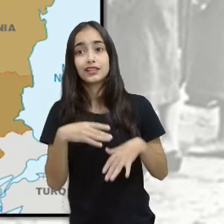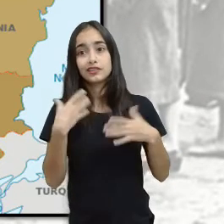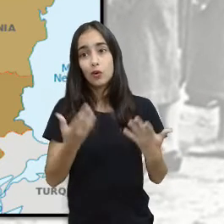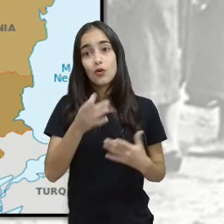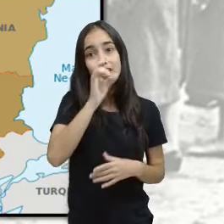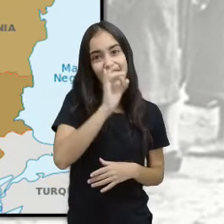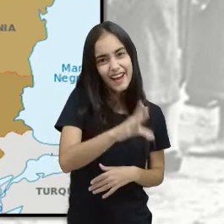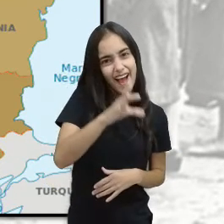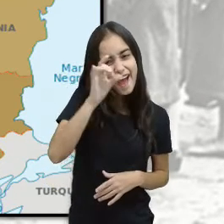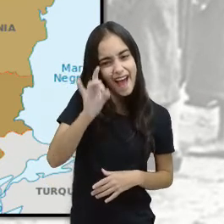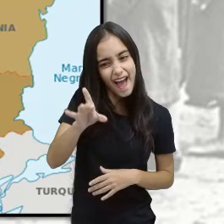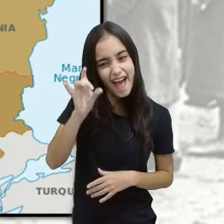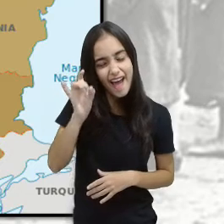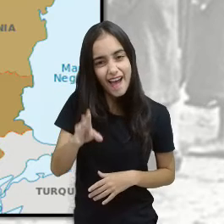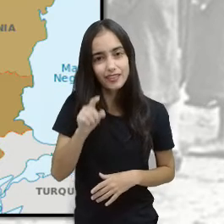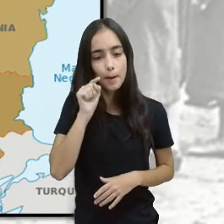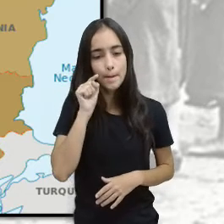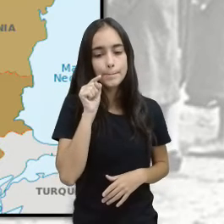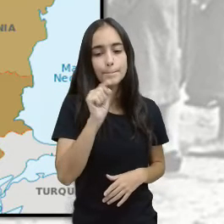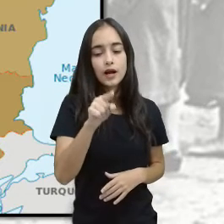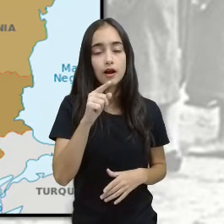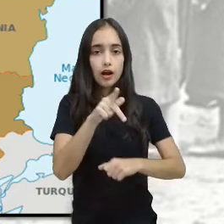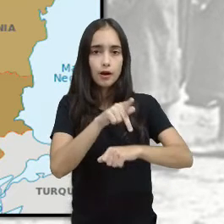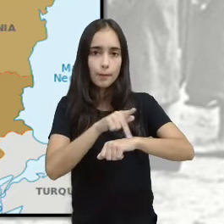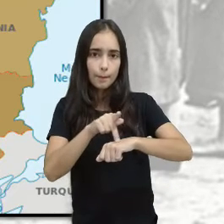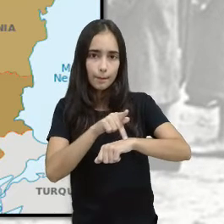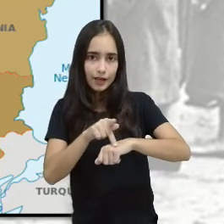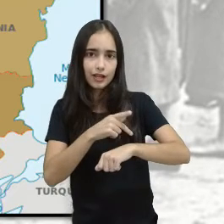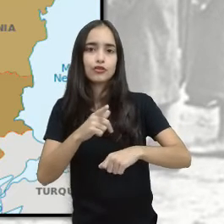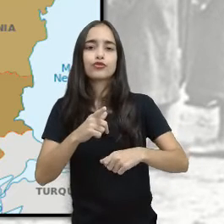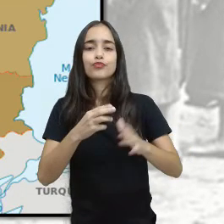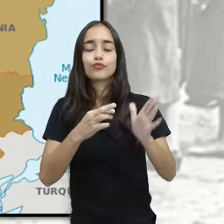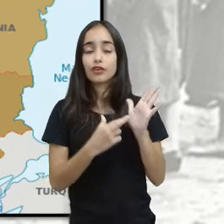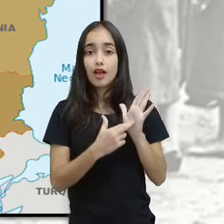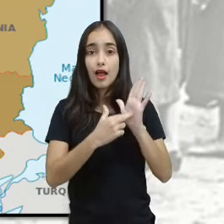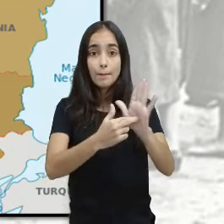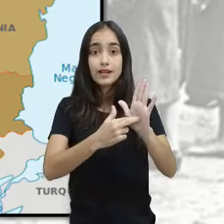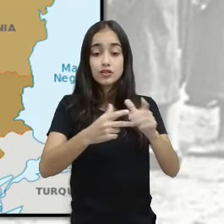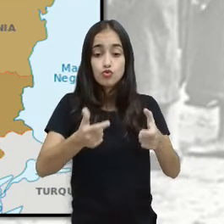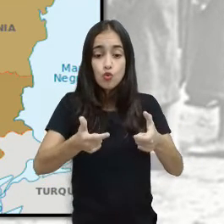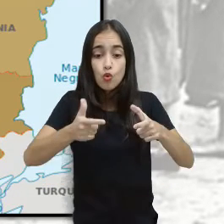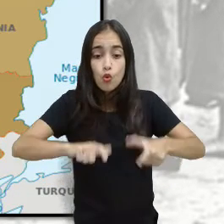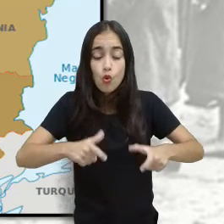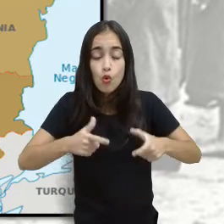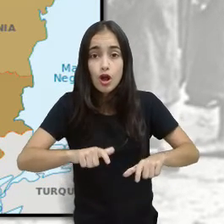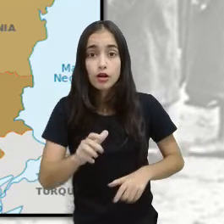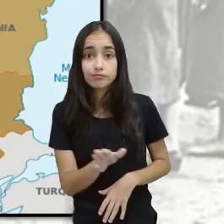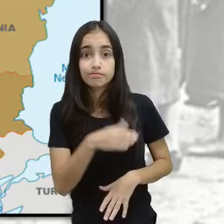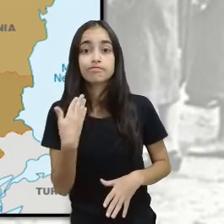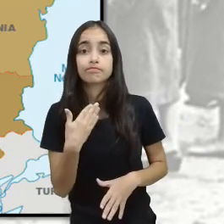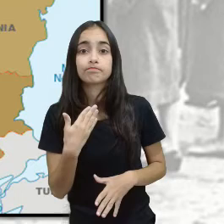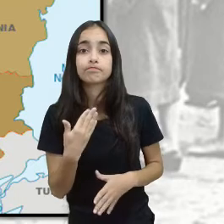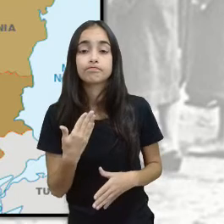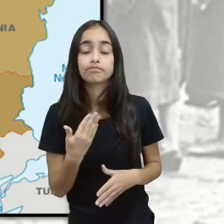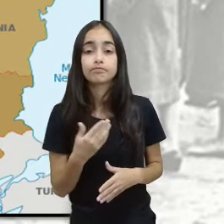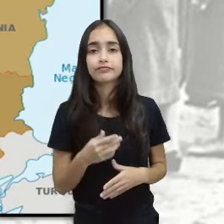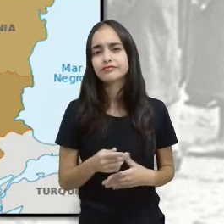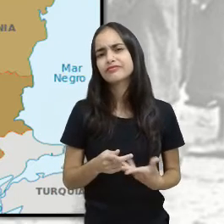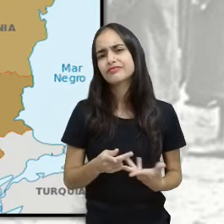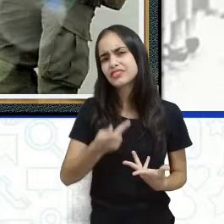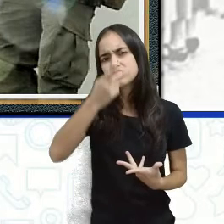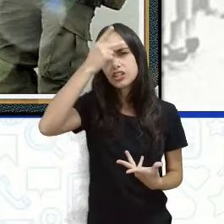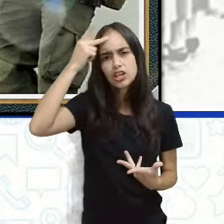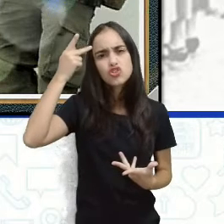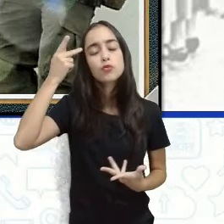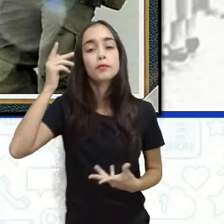mapa representa, né, um campo de concentração, estabelecido ali pelos